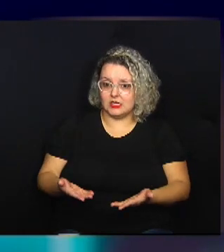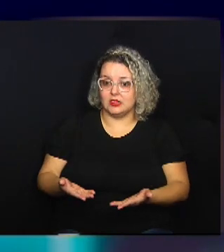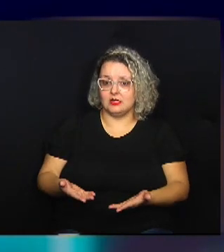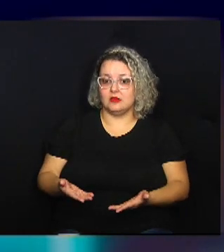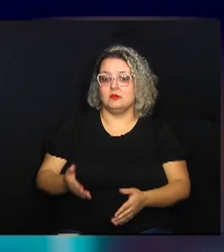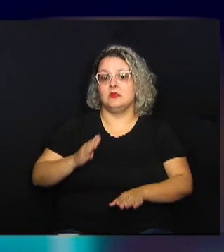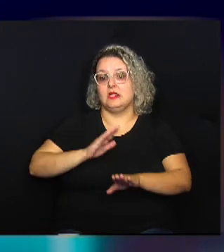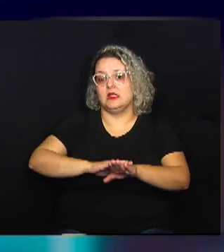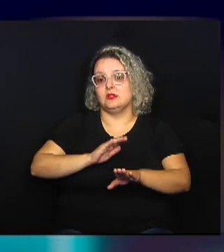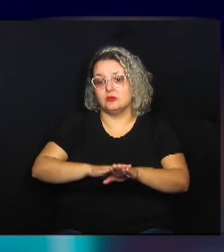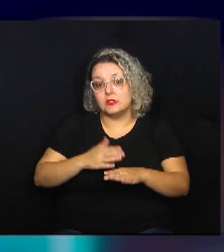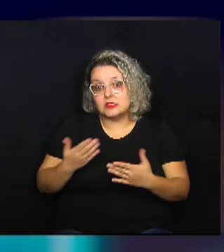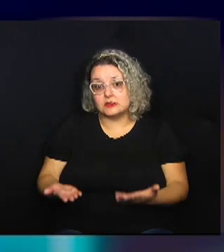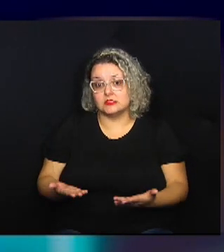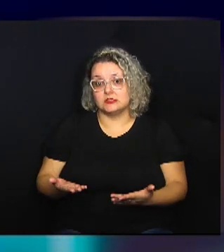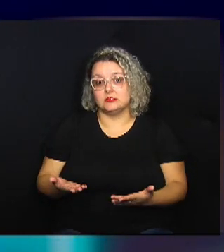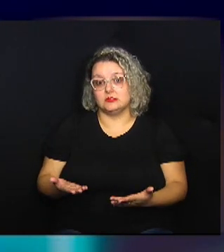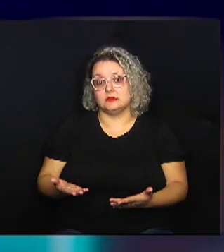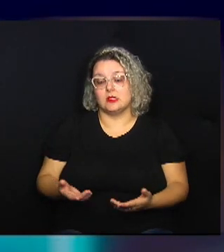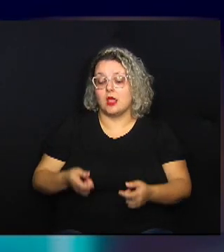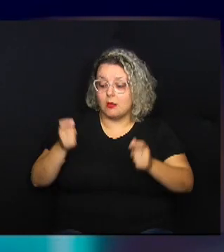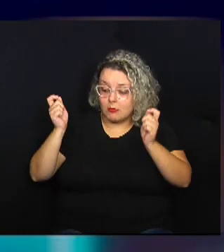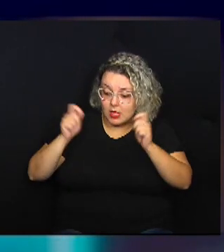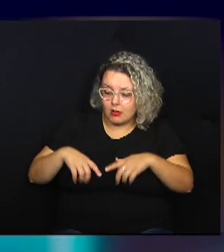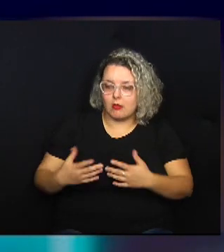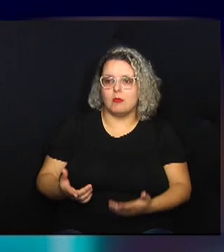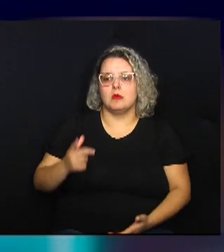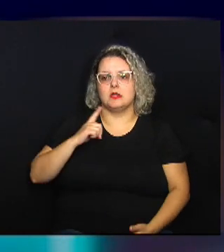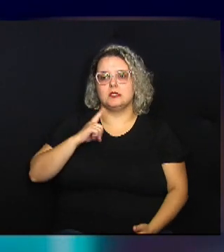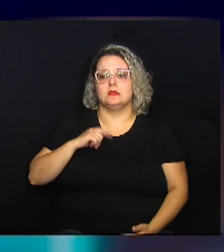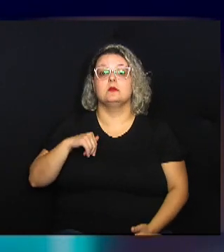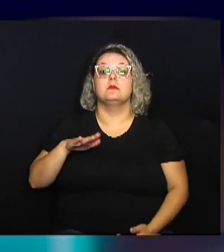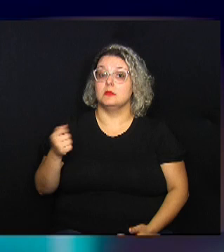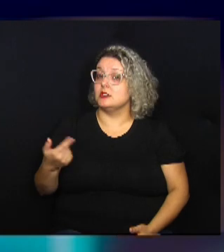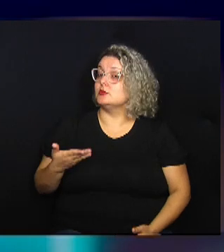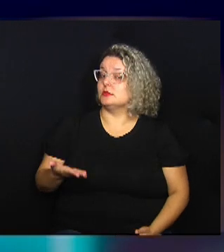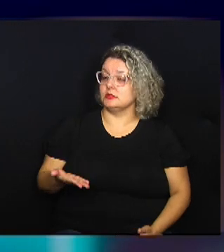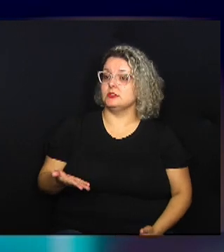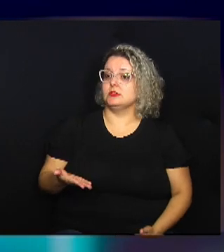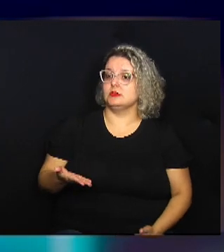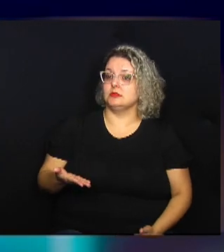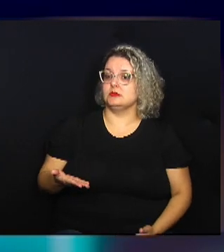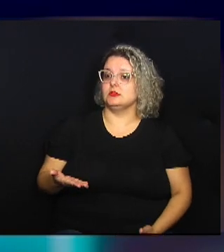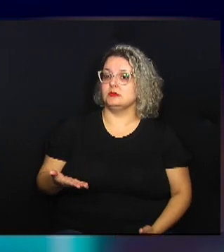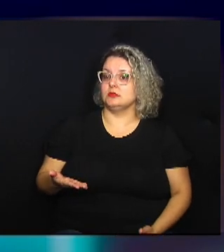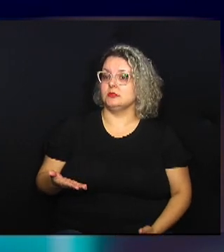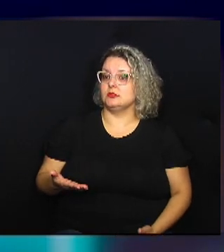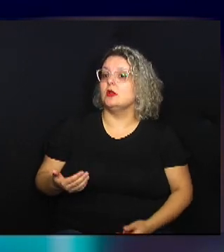atuação e pela sua competência e mais do que isso pelo seu profissionalismo